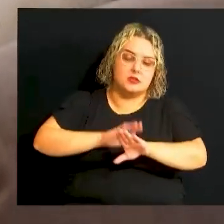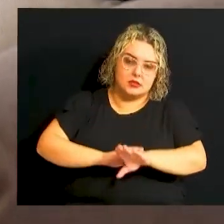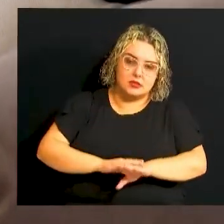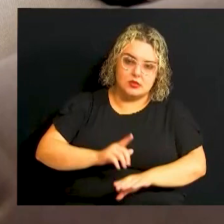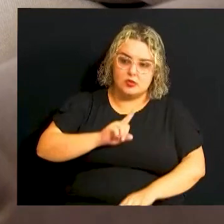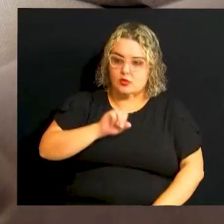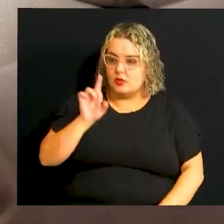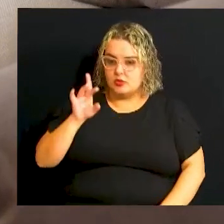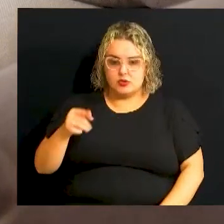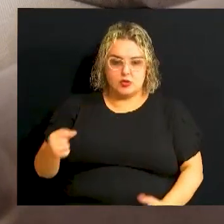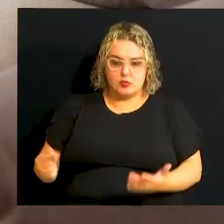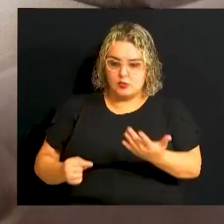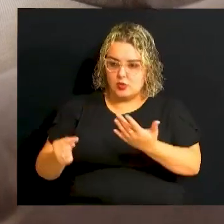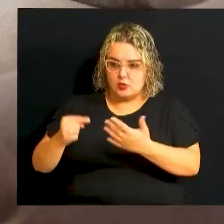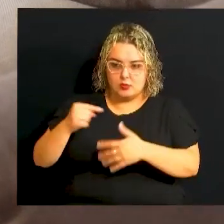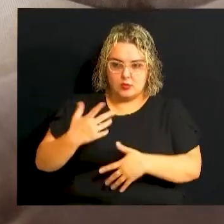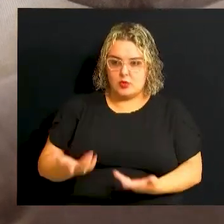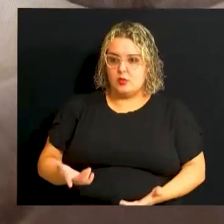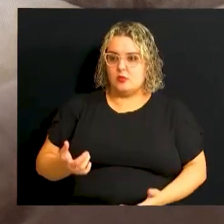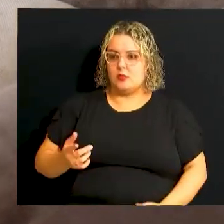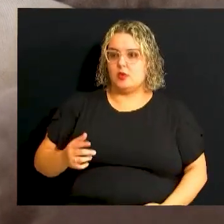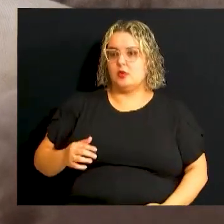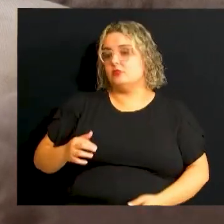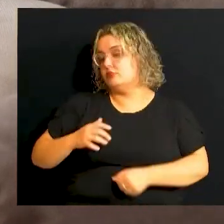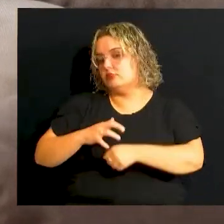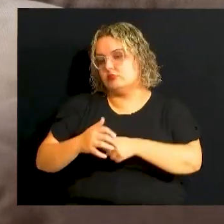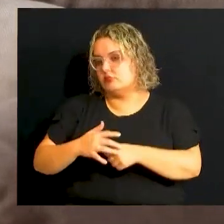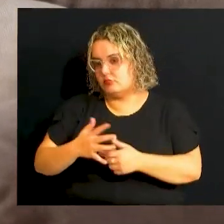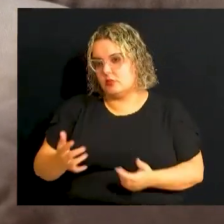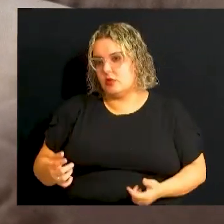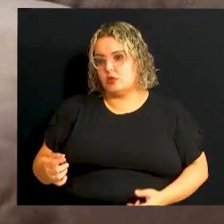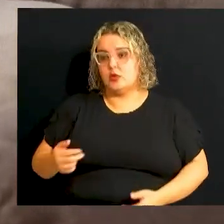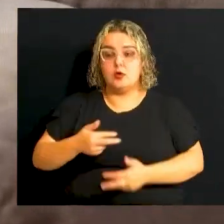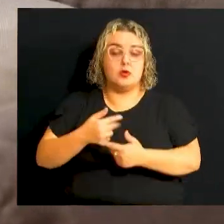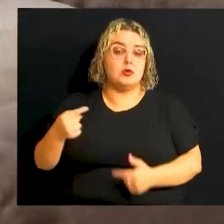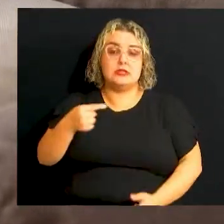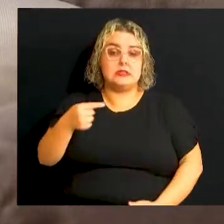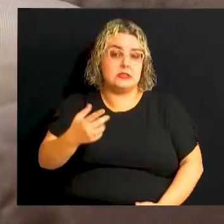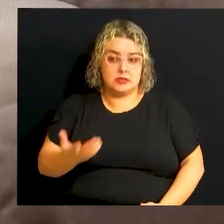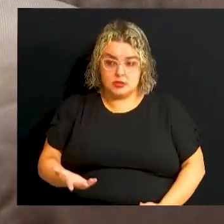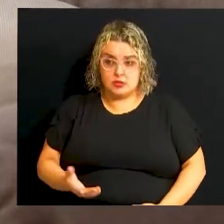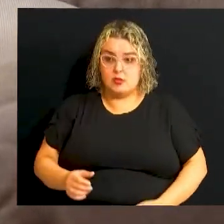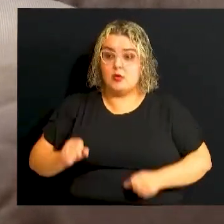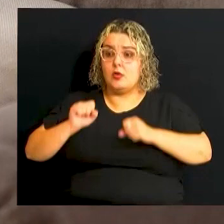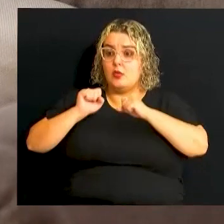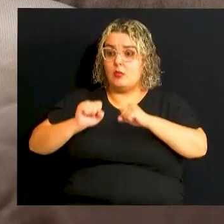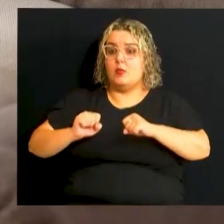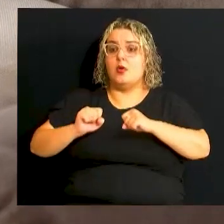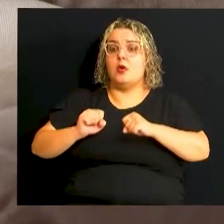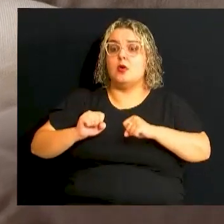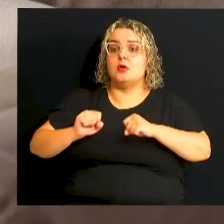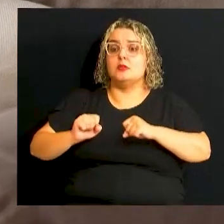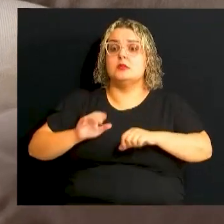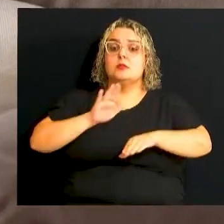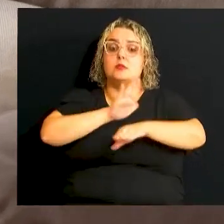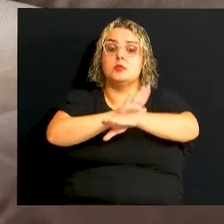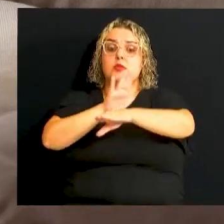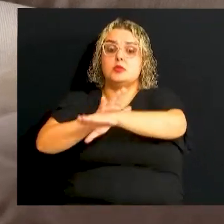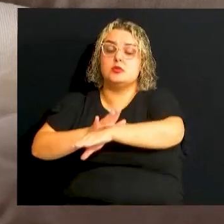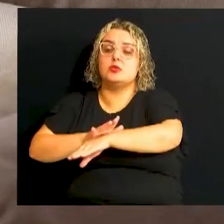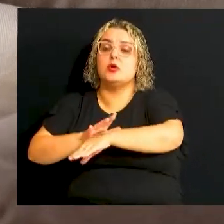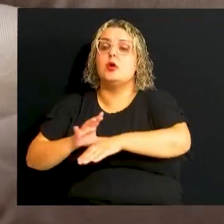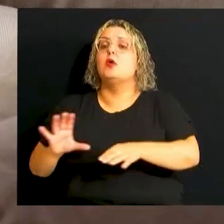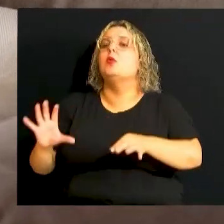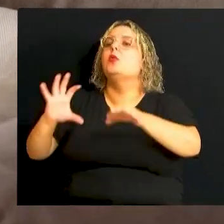é também apontarmos para esse eletrônico como uma coisa só negativa. Ele pode servir de uma ponte para